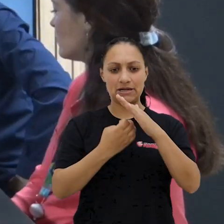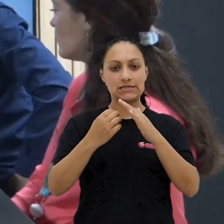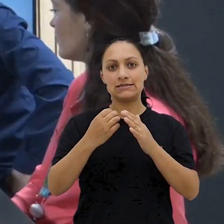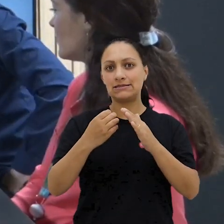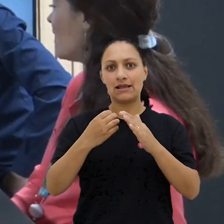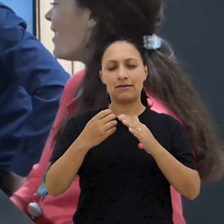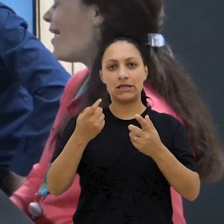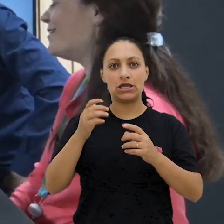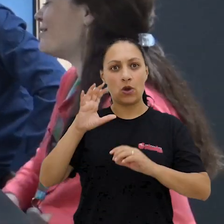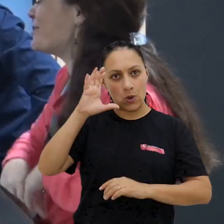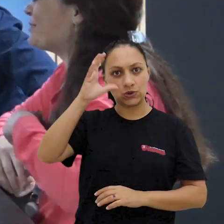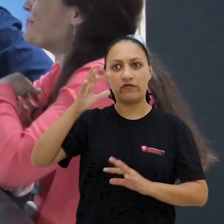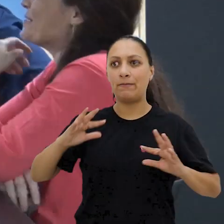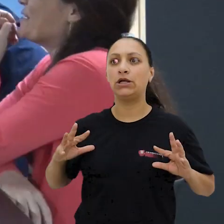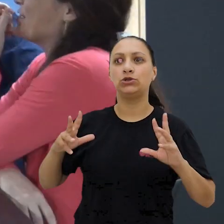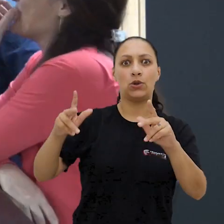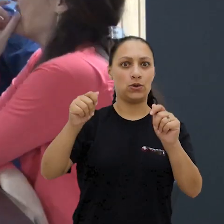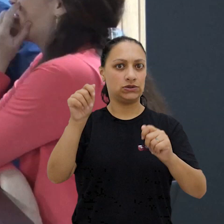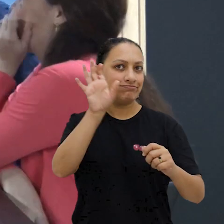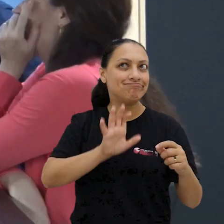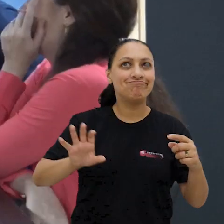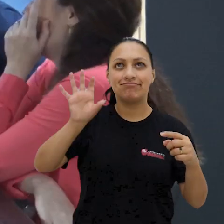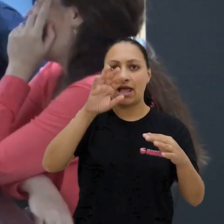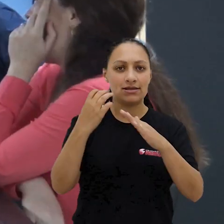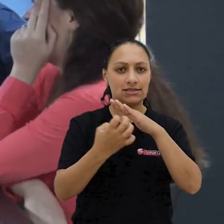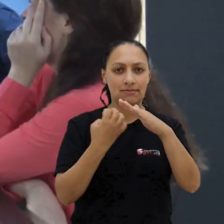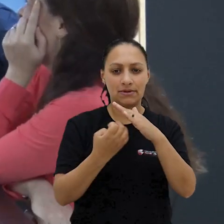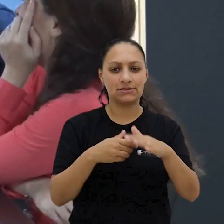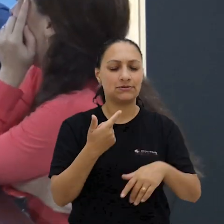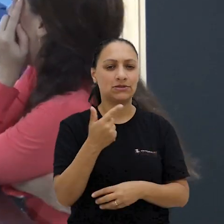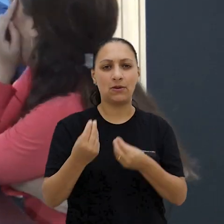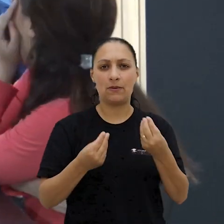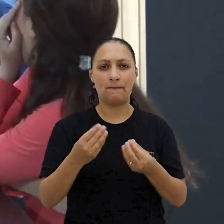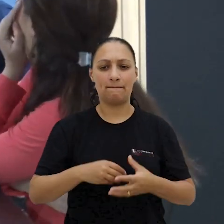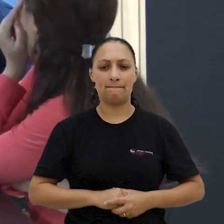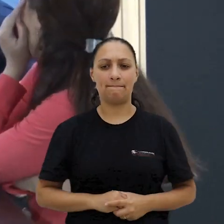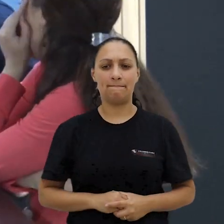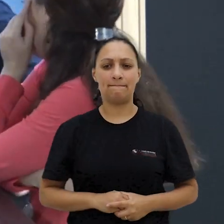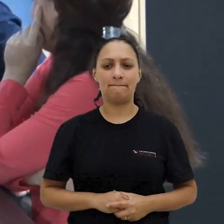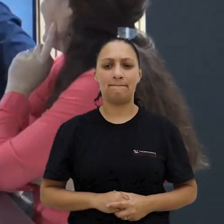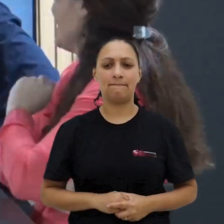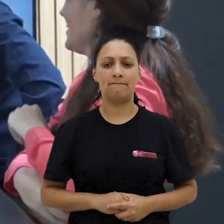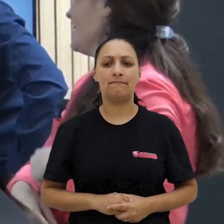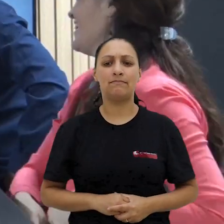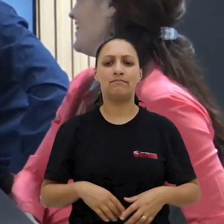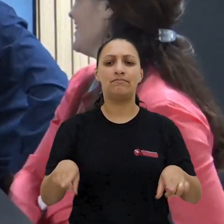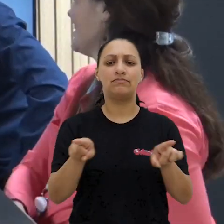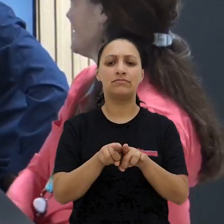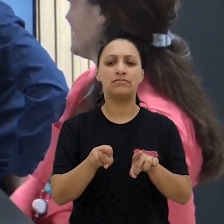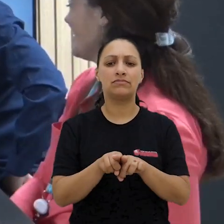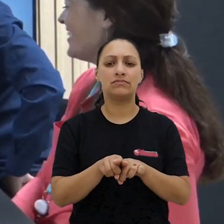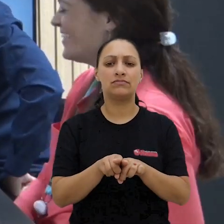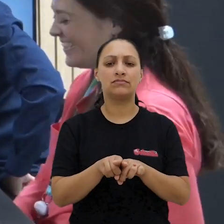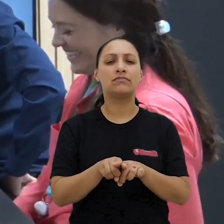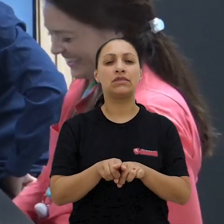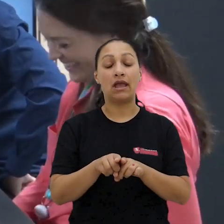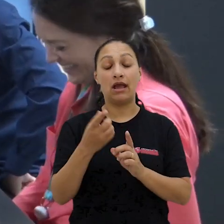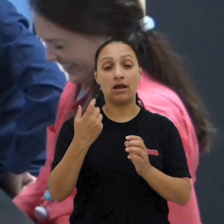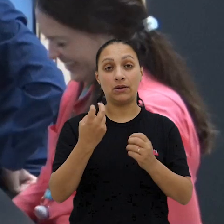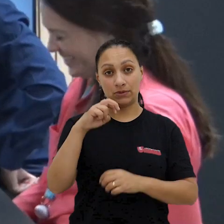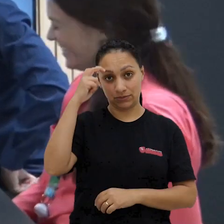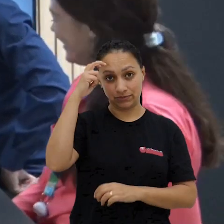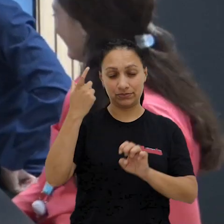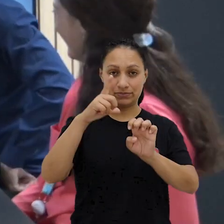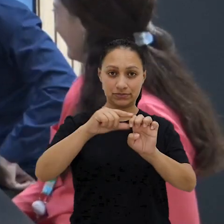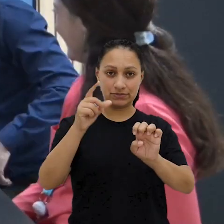vale para um próximo podcast, né? O quanto, não, eu já tô pensando, acho que a gente tá desviando o quanto a educação de mercado, cultura